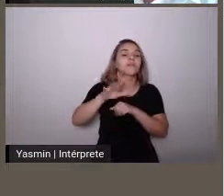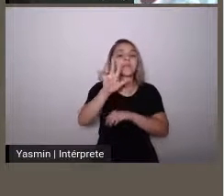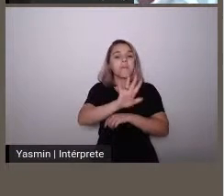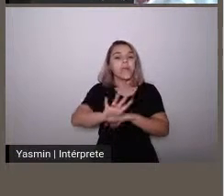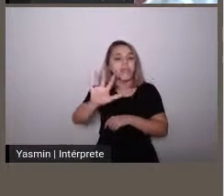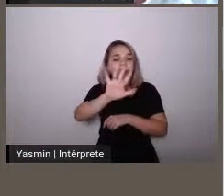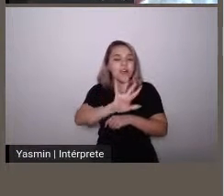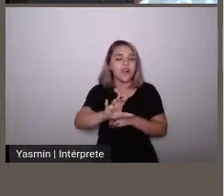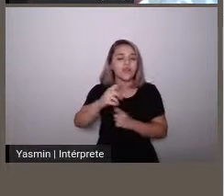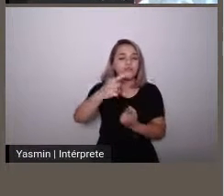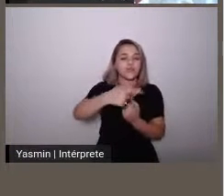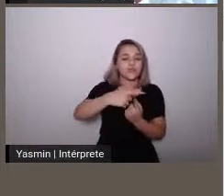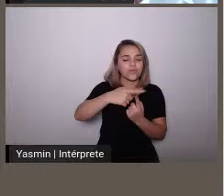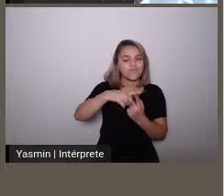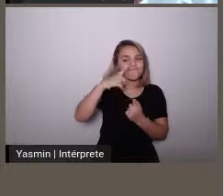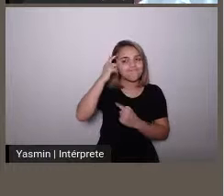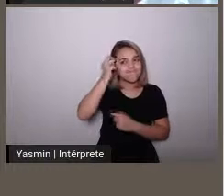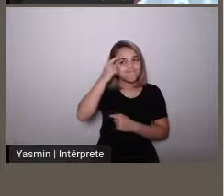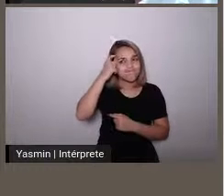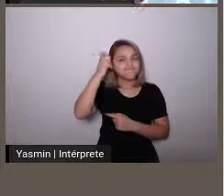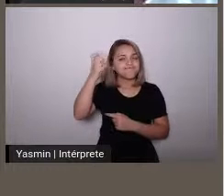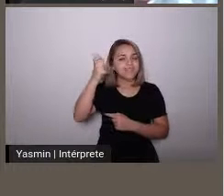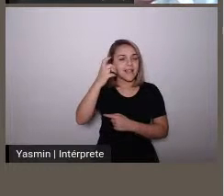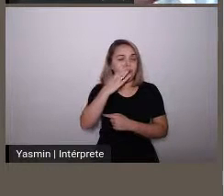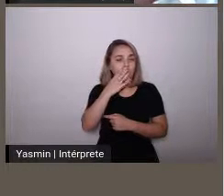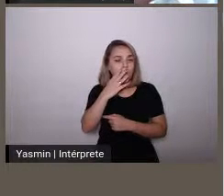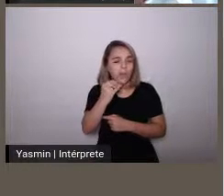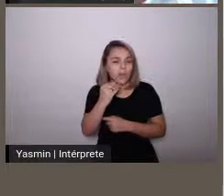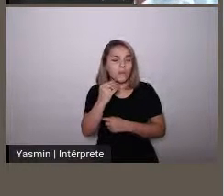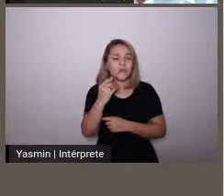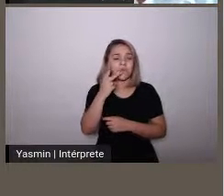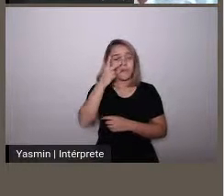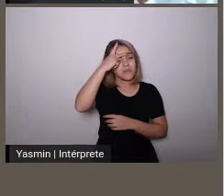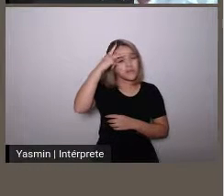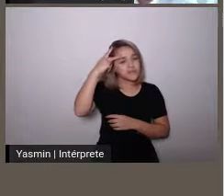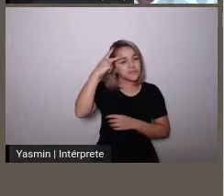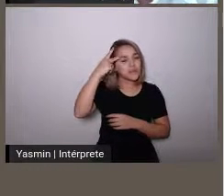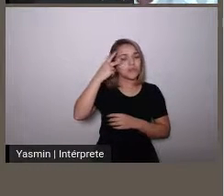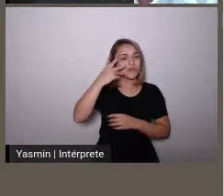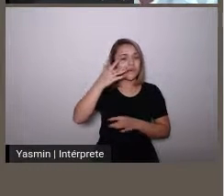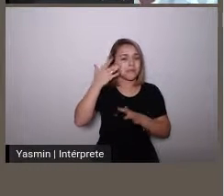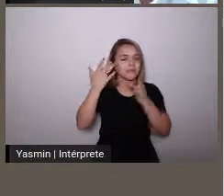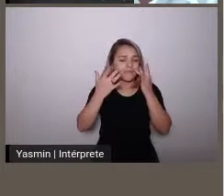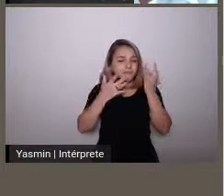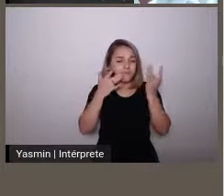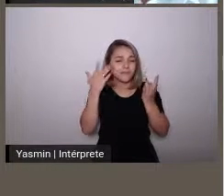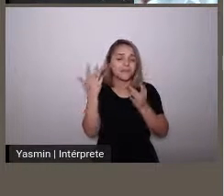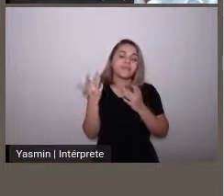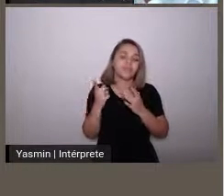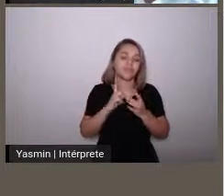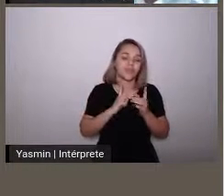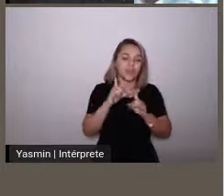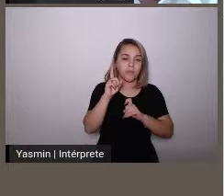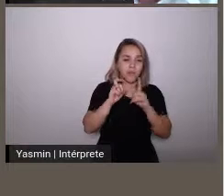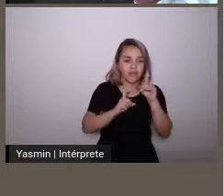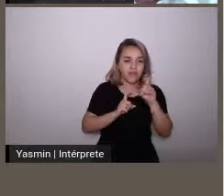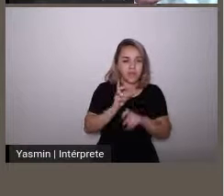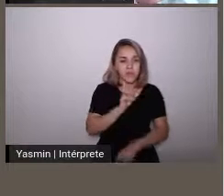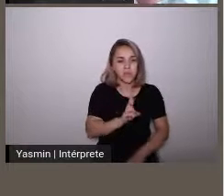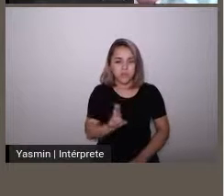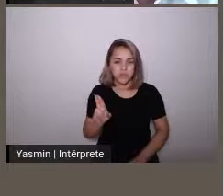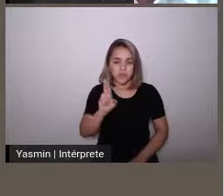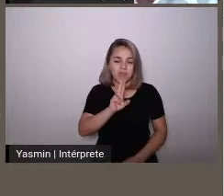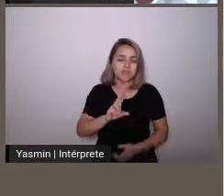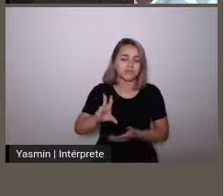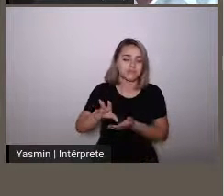criados pela imaginativa do louco, os encenadores se serviram do expressionismo. Antes, imitaram o expressionismo.